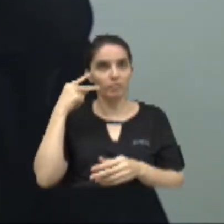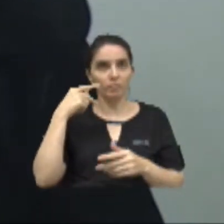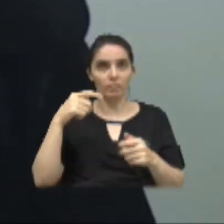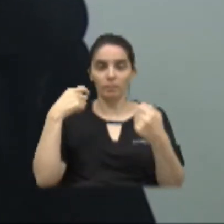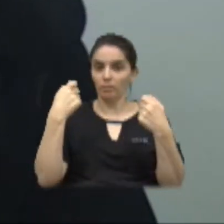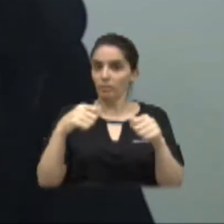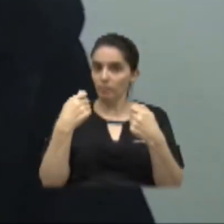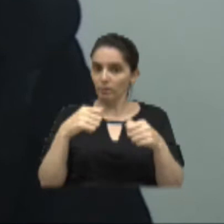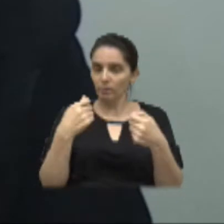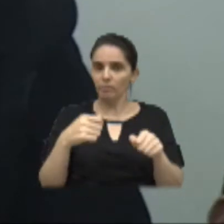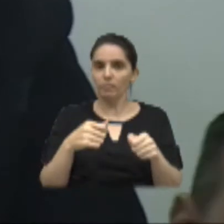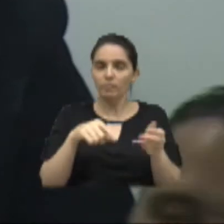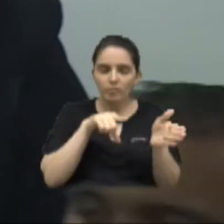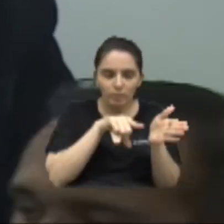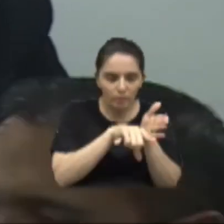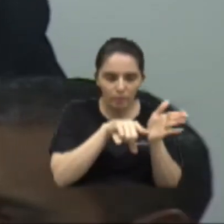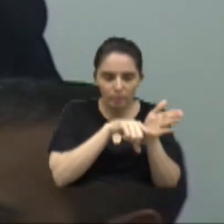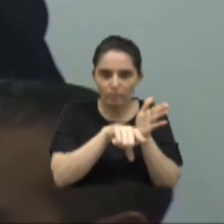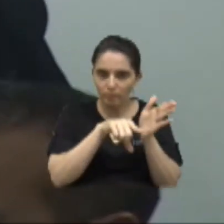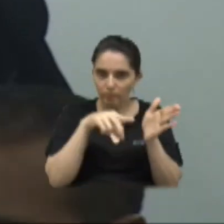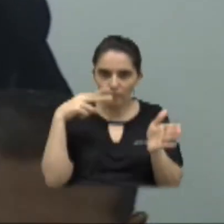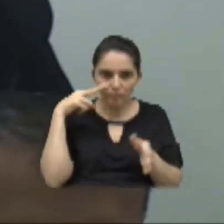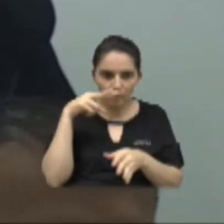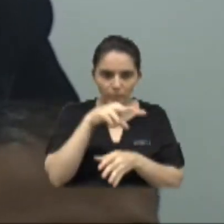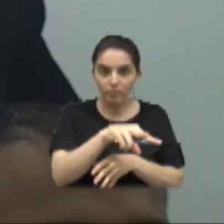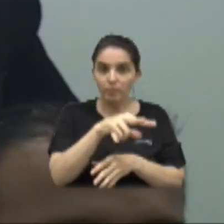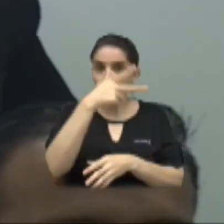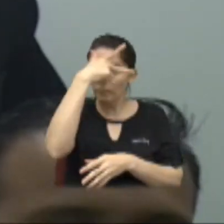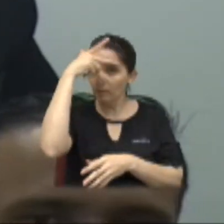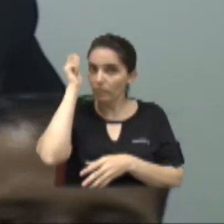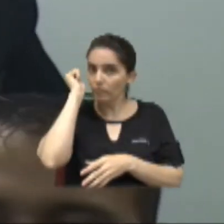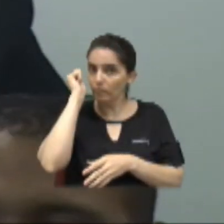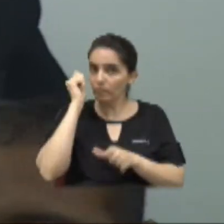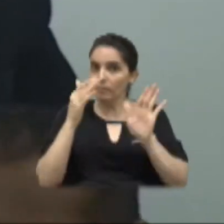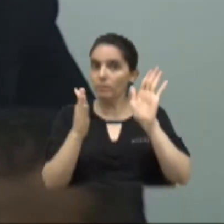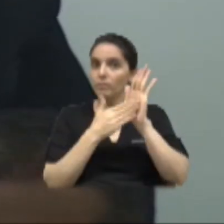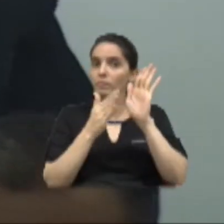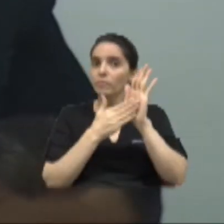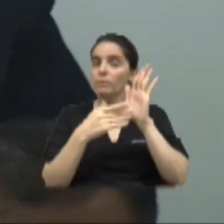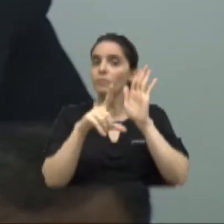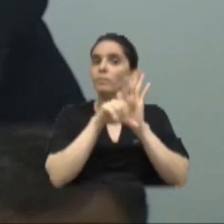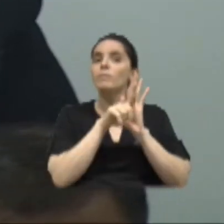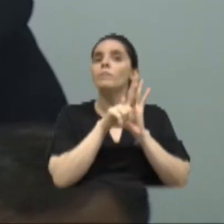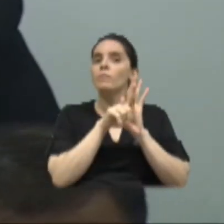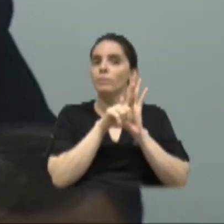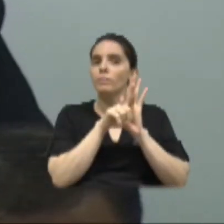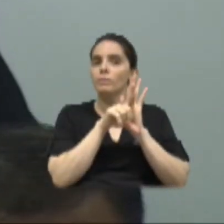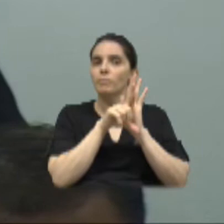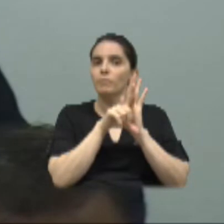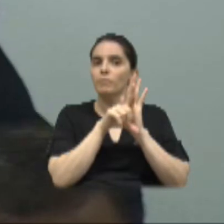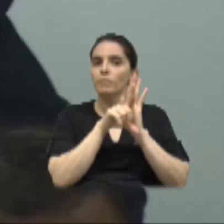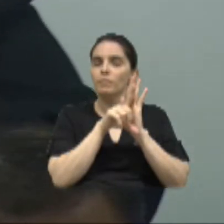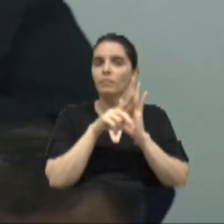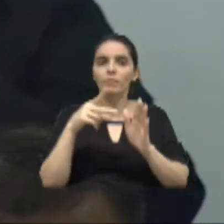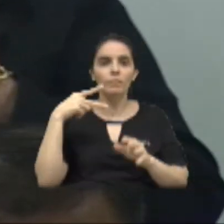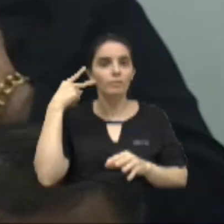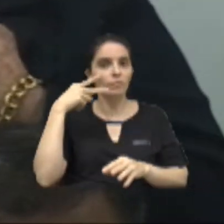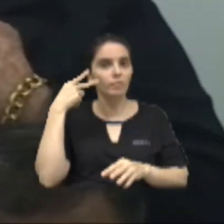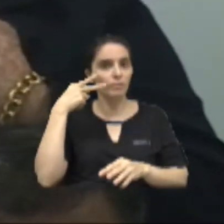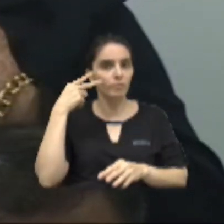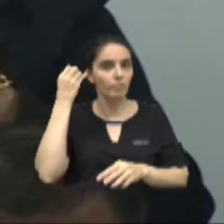de fiscalizar o executivo e propor leis. Nós estamos aqui para dar ideias. A gente faz isso